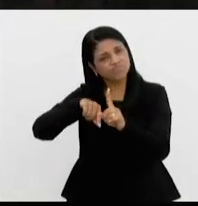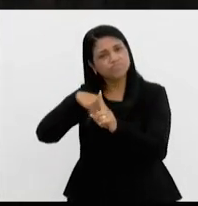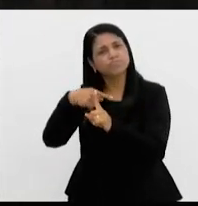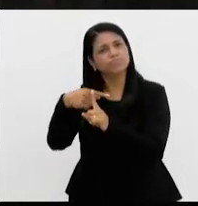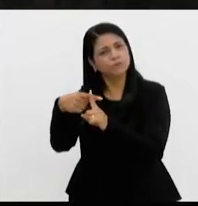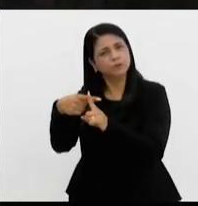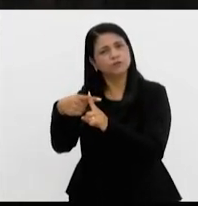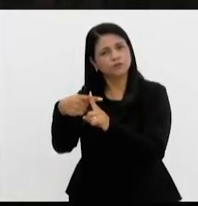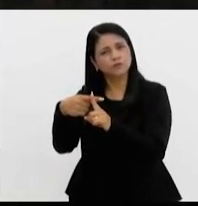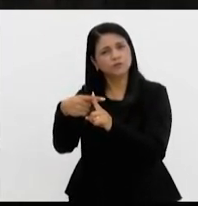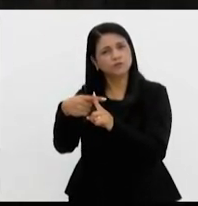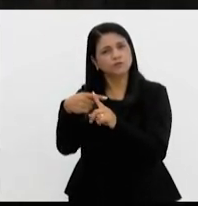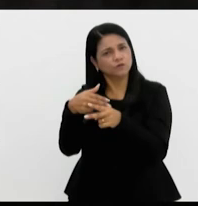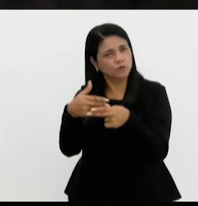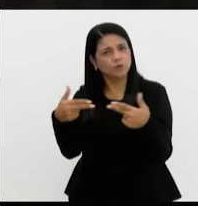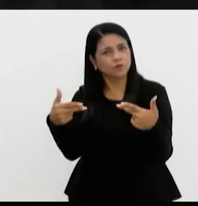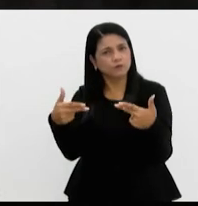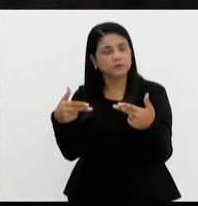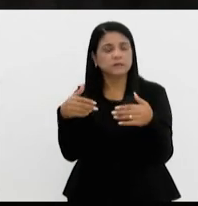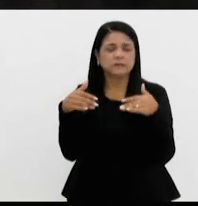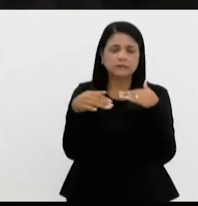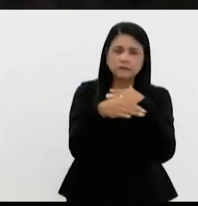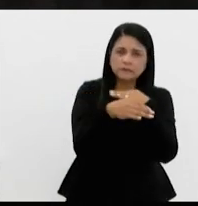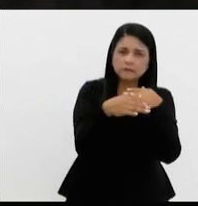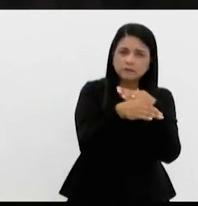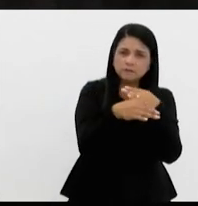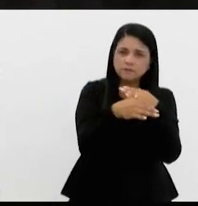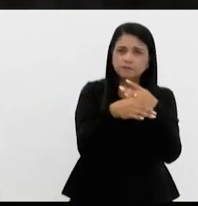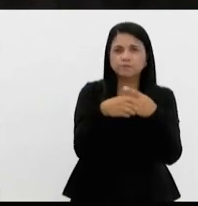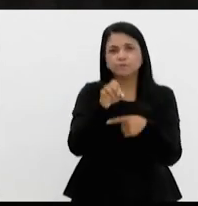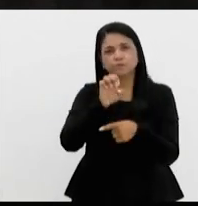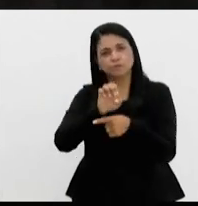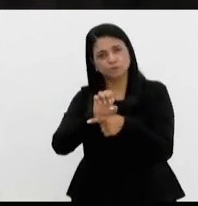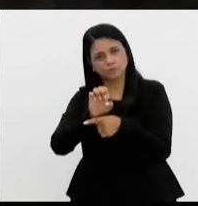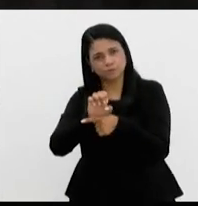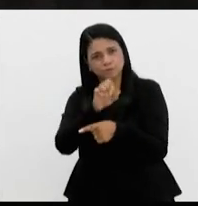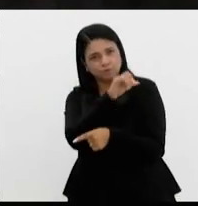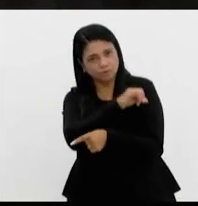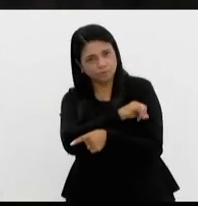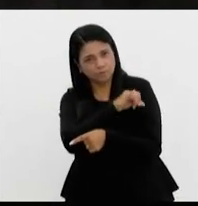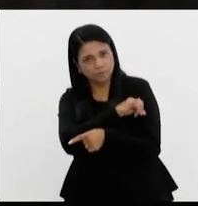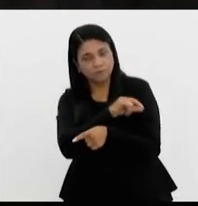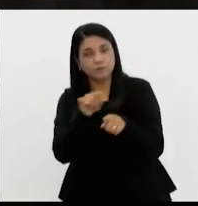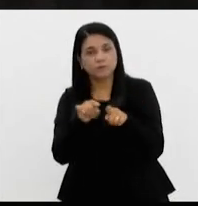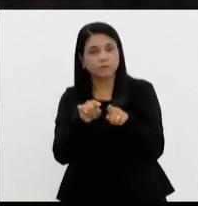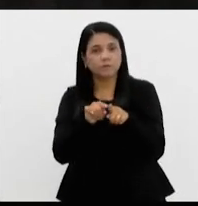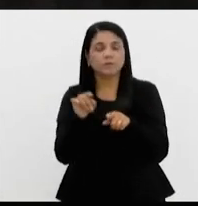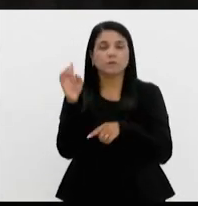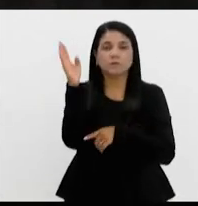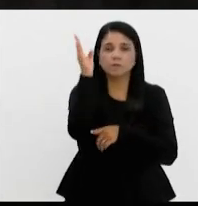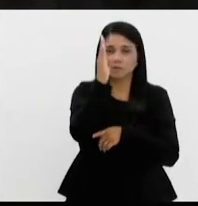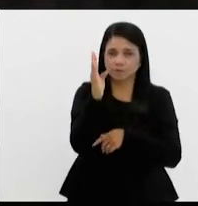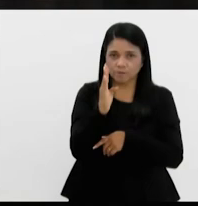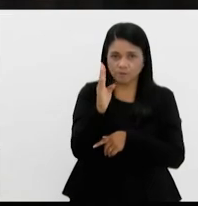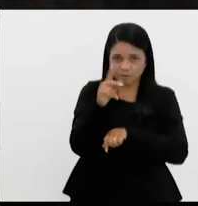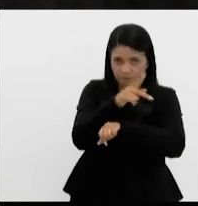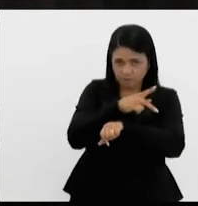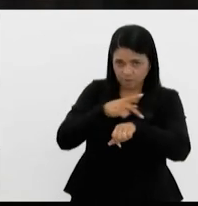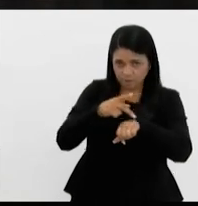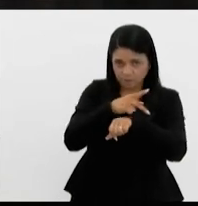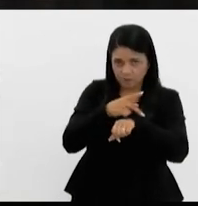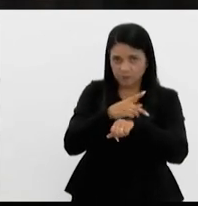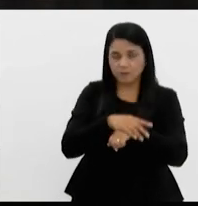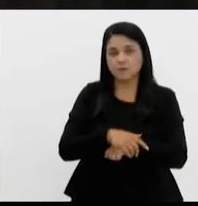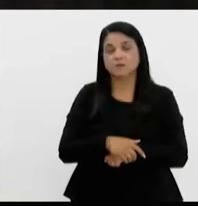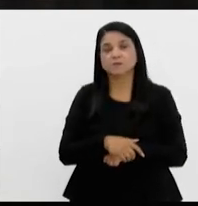positivo, tanto da nossa cidade, quanto do nosso estado, quanto do nosso país.